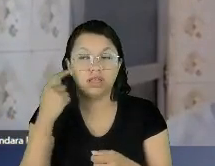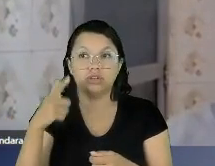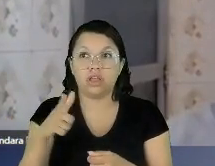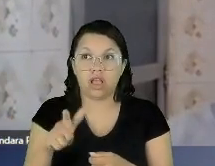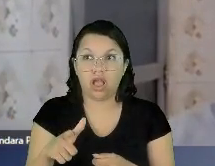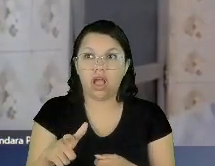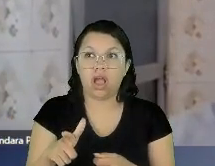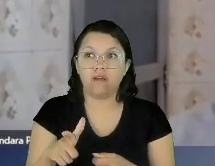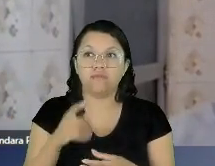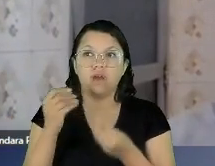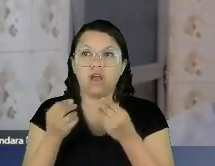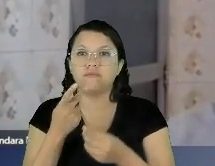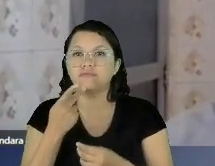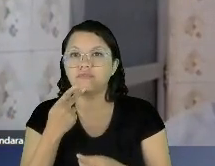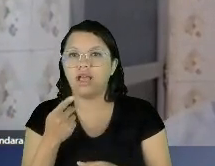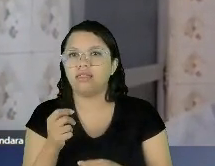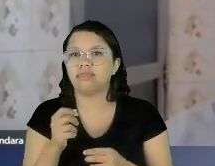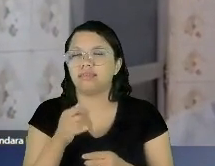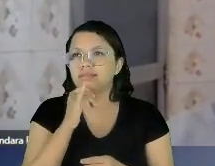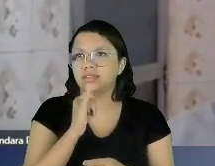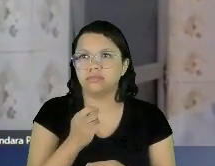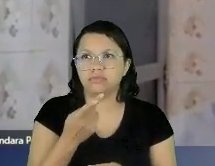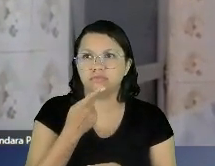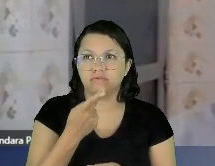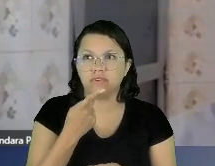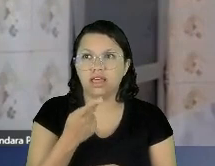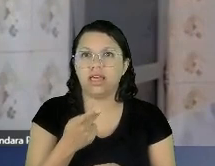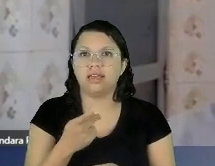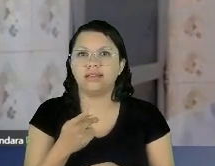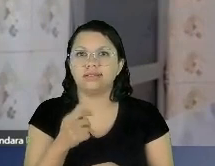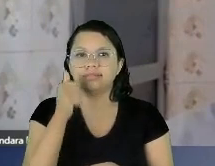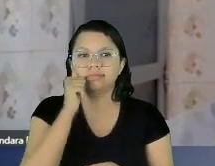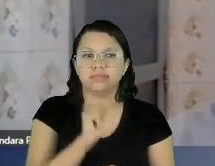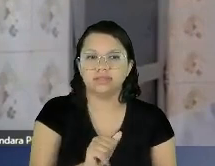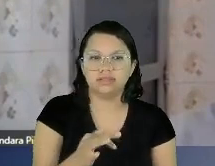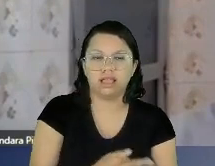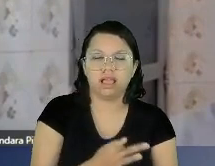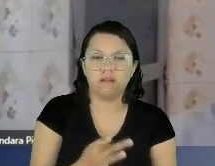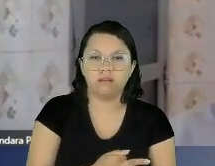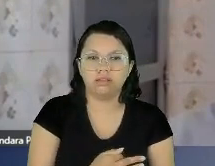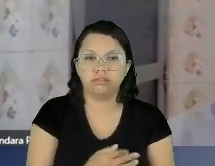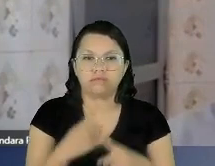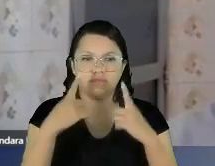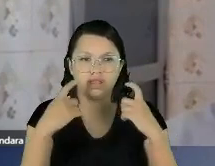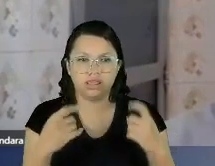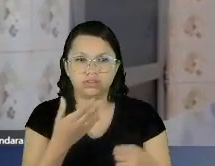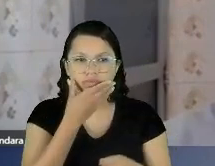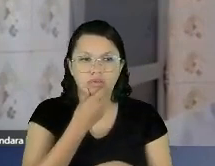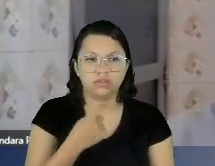algumas expressões usadas. Por exemplo, dizer que uma menina que releve a agressão do menino